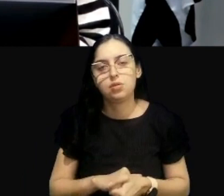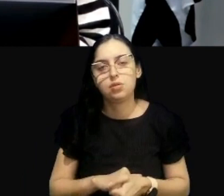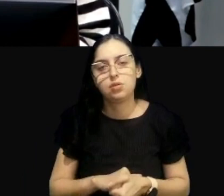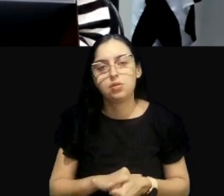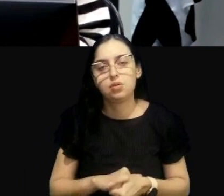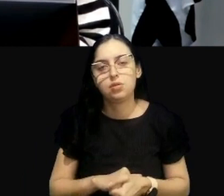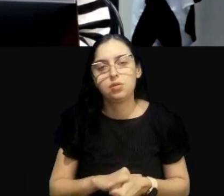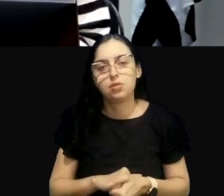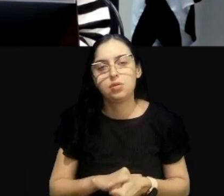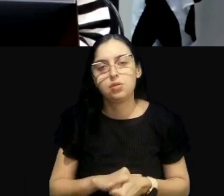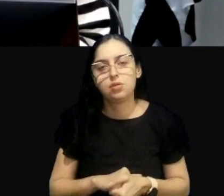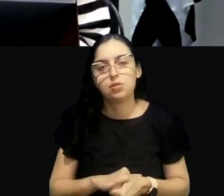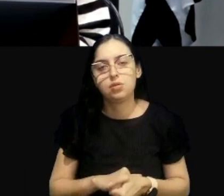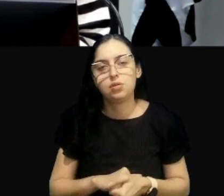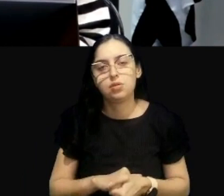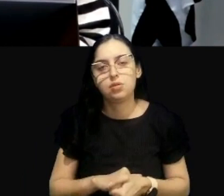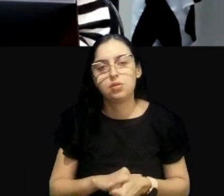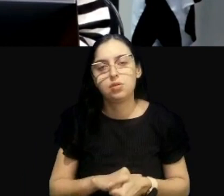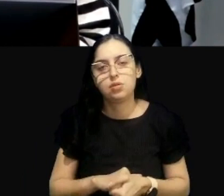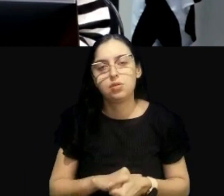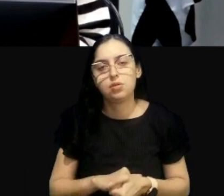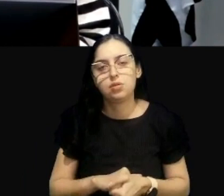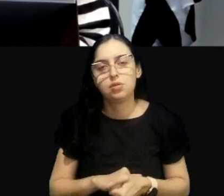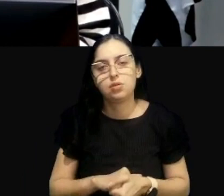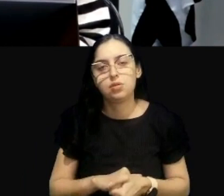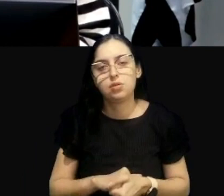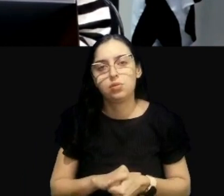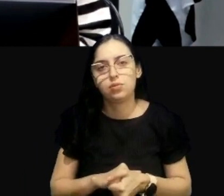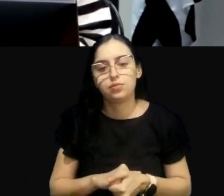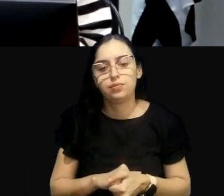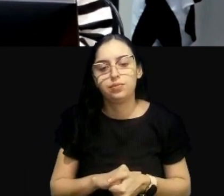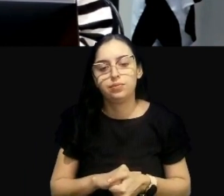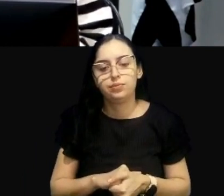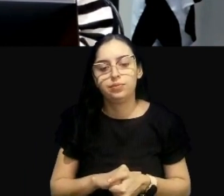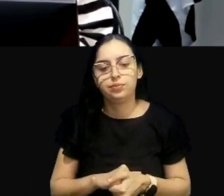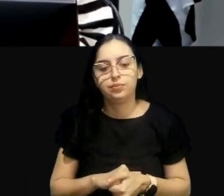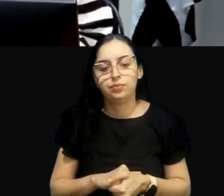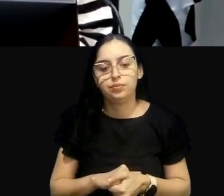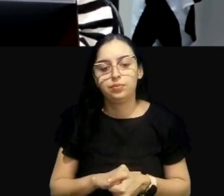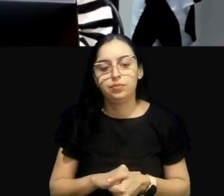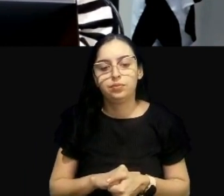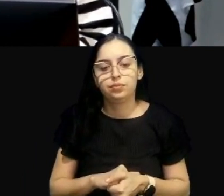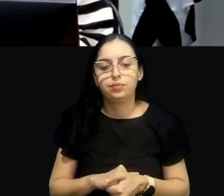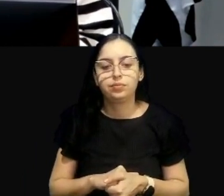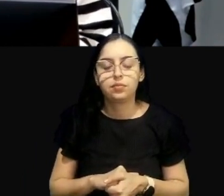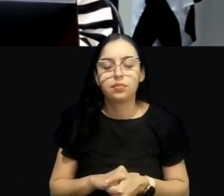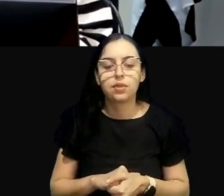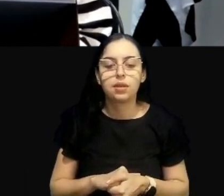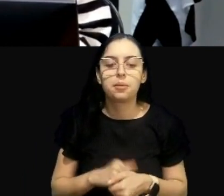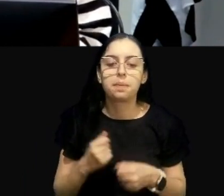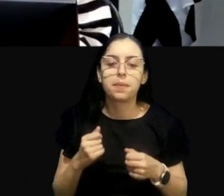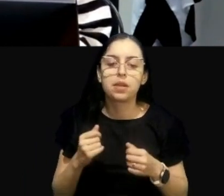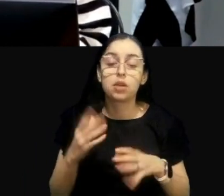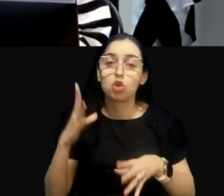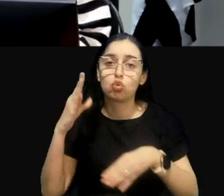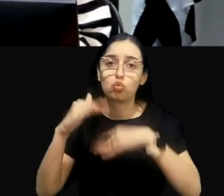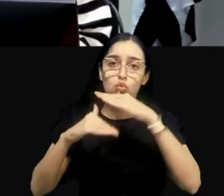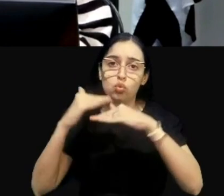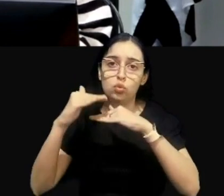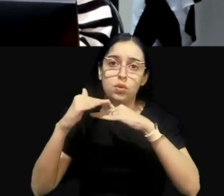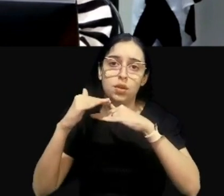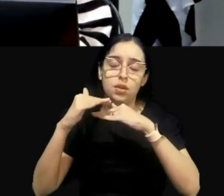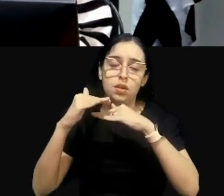indireto, curto, médio, longo prazo, reversível e irreversível. Na parte inferior, faixa vermelha. E para construir,